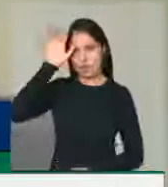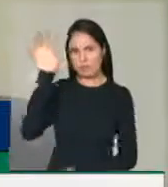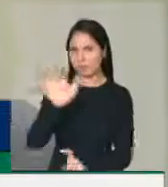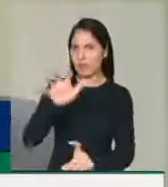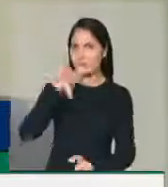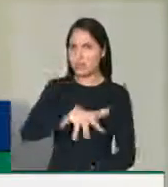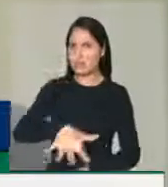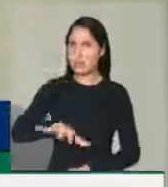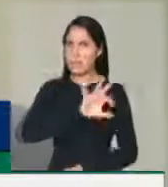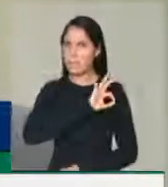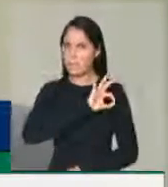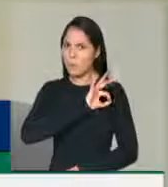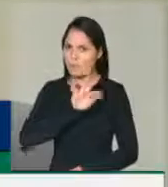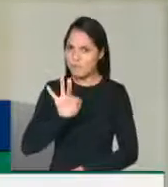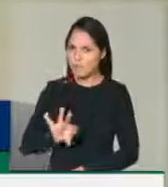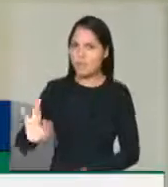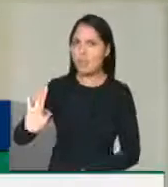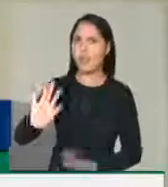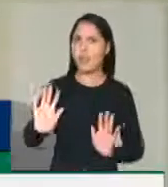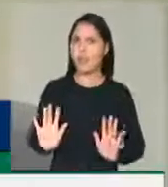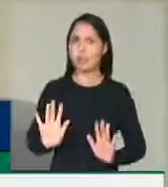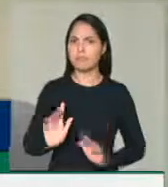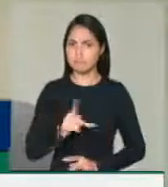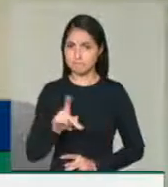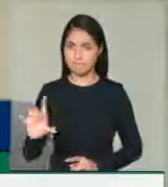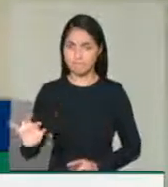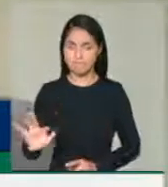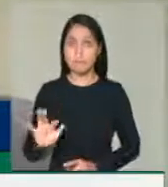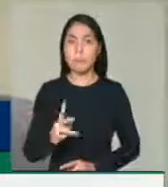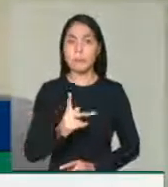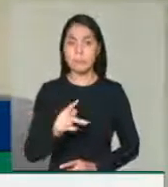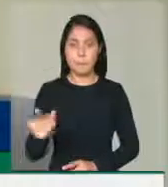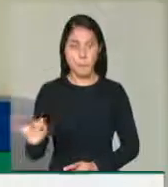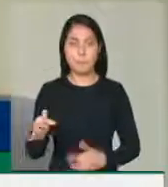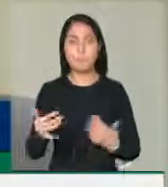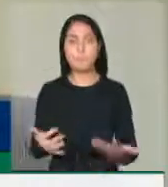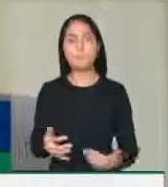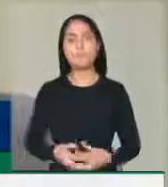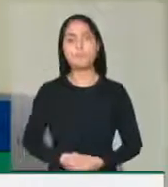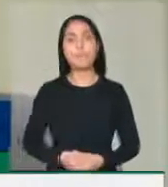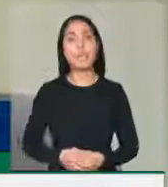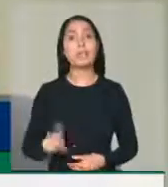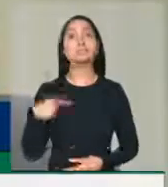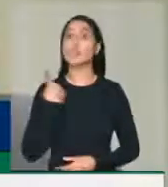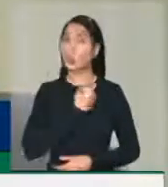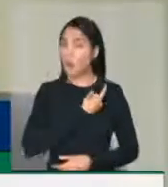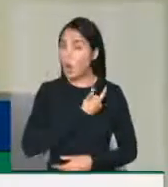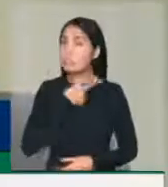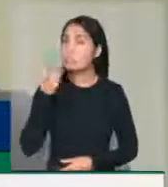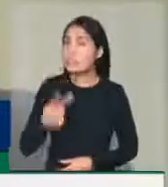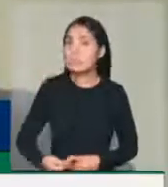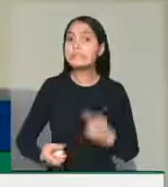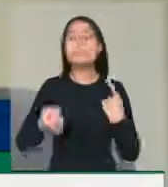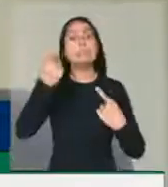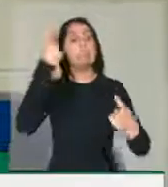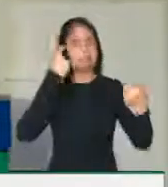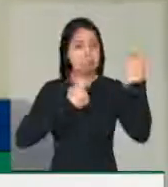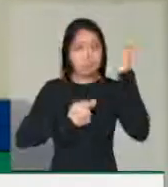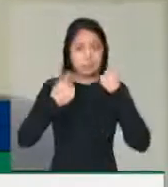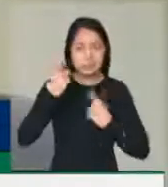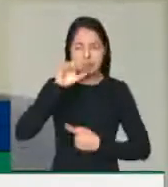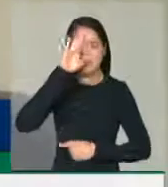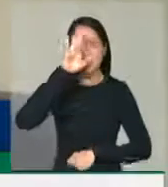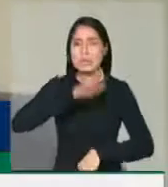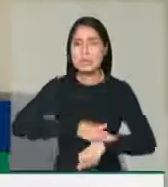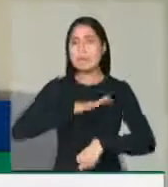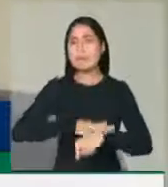importante no seio da sociedade eu confesso a vossa excelência que nós estamos muito preocupados principalmente por conta